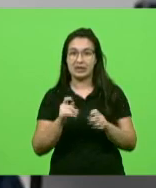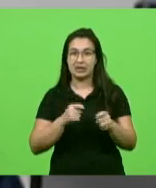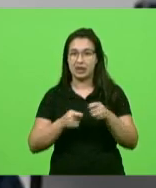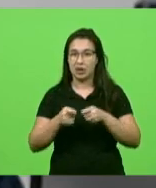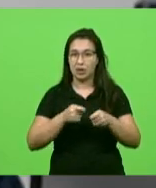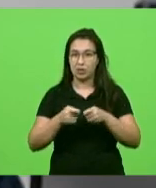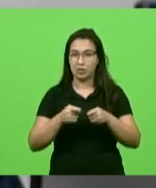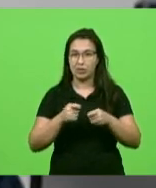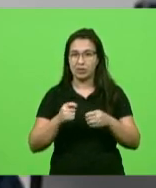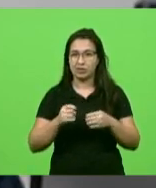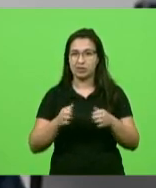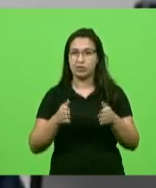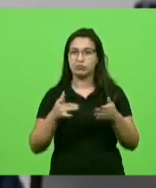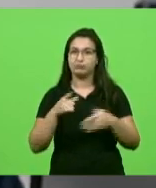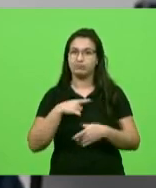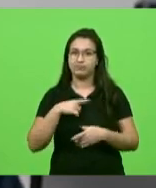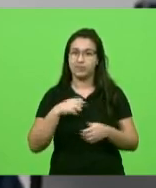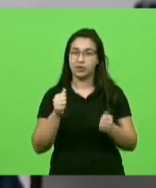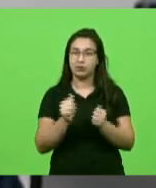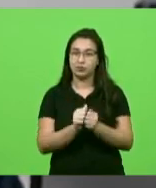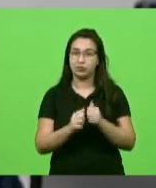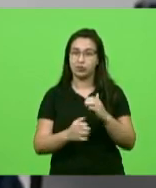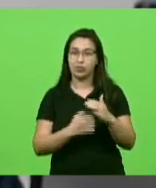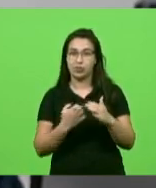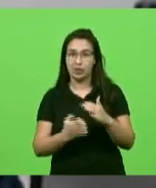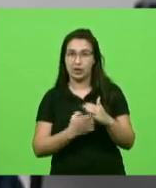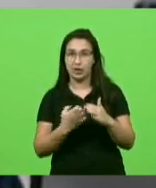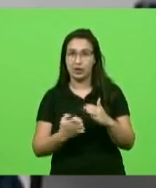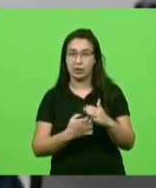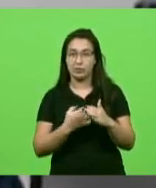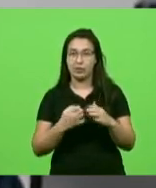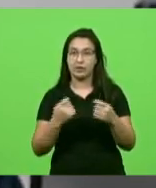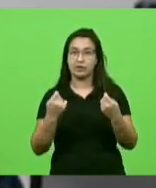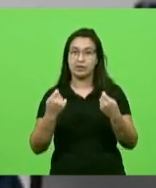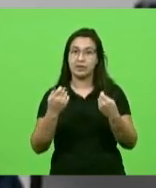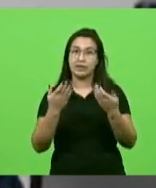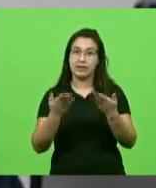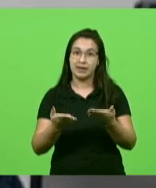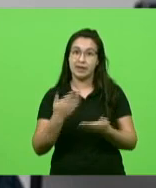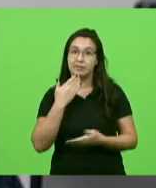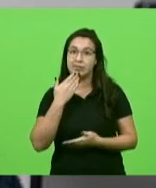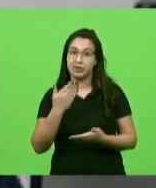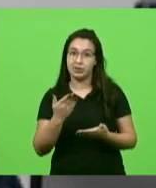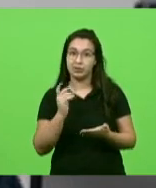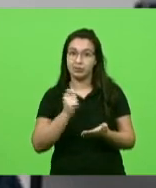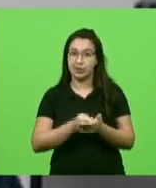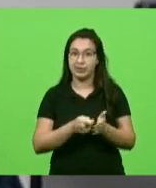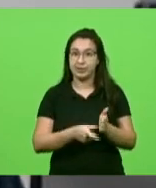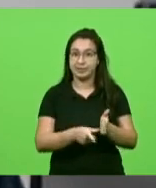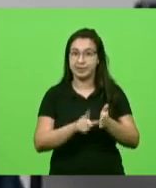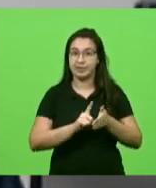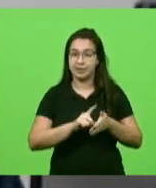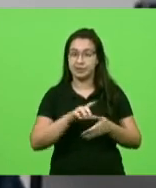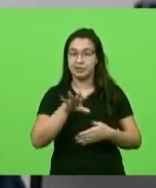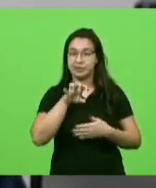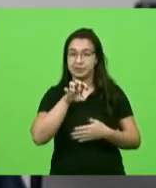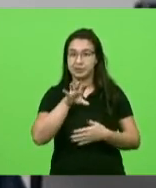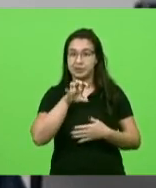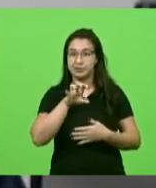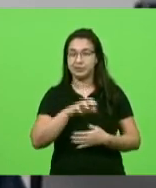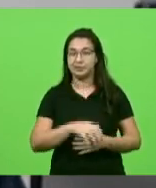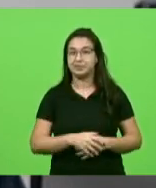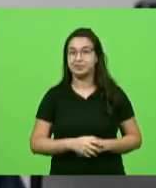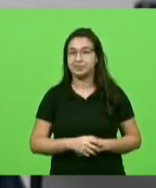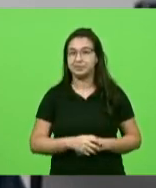uma negociação em andamento da empresa Navegar Mary e que acho que exigia antecipado do valor da venda de respiradores além